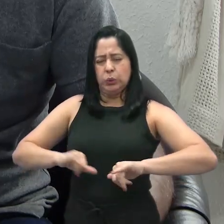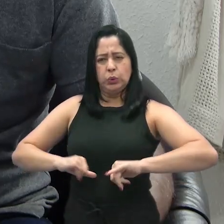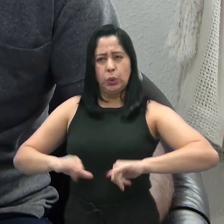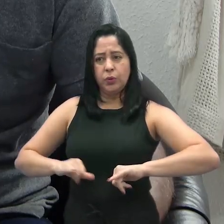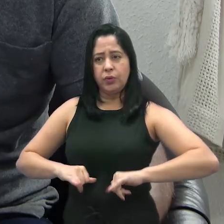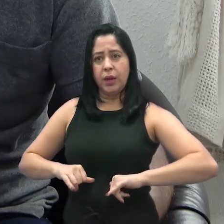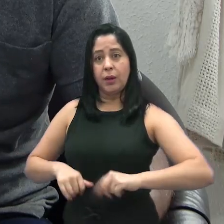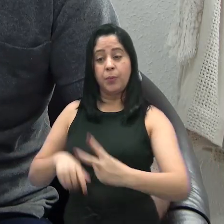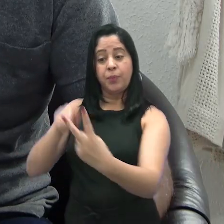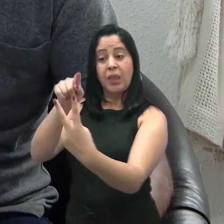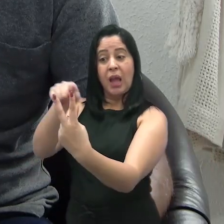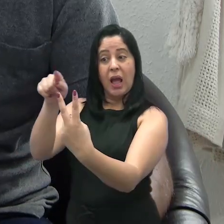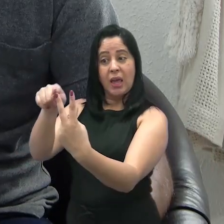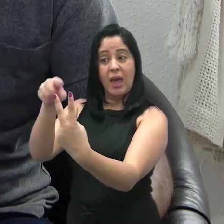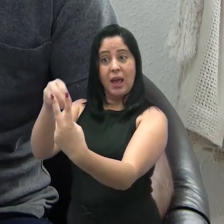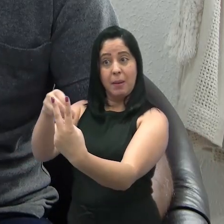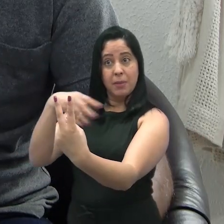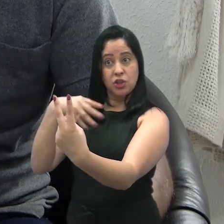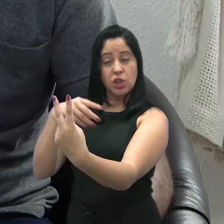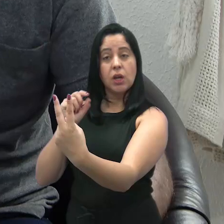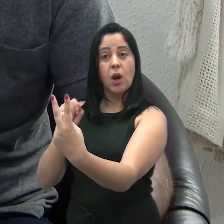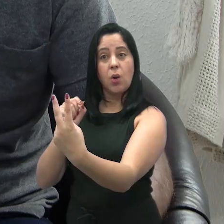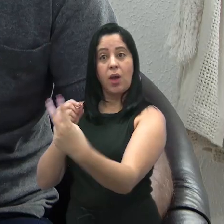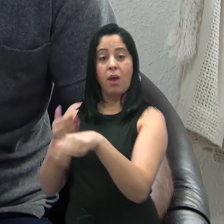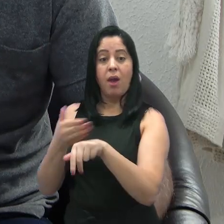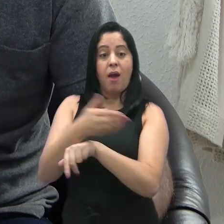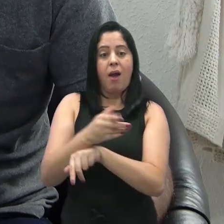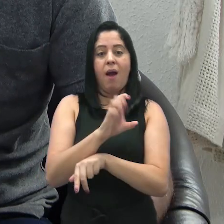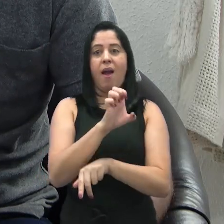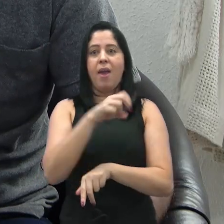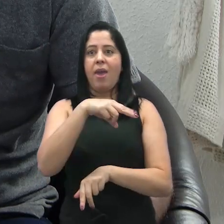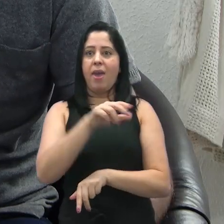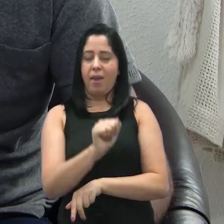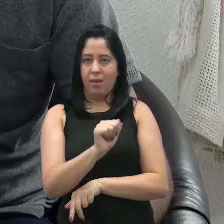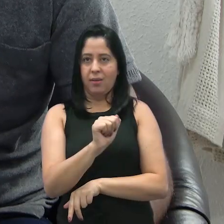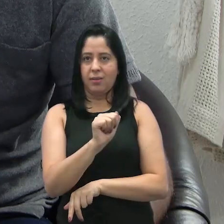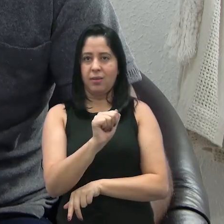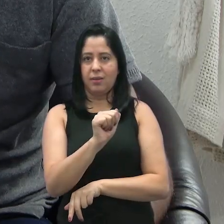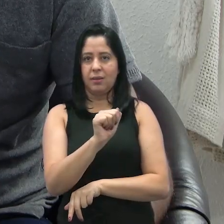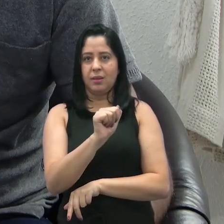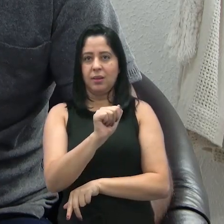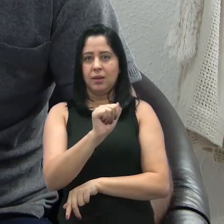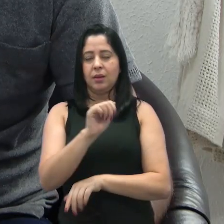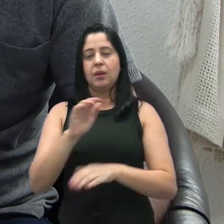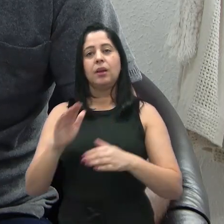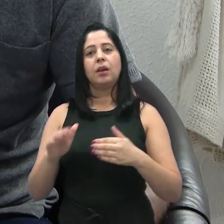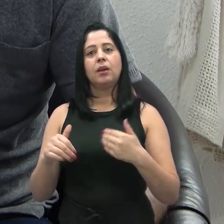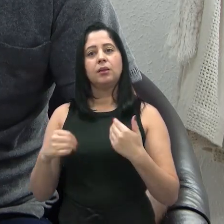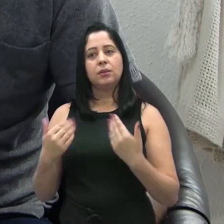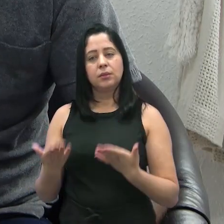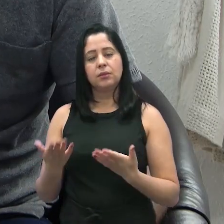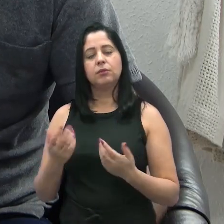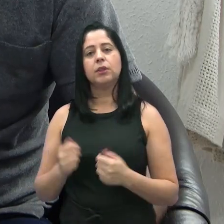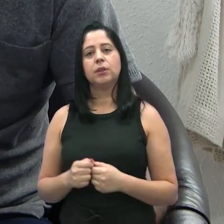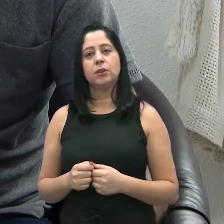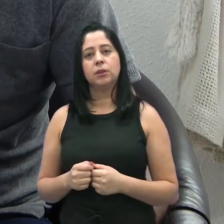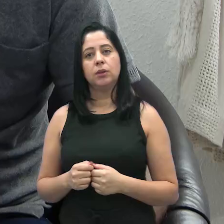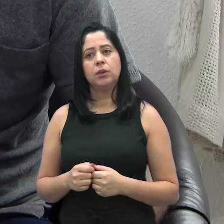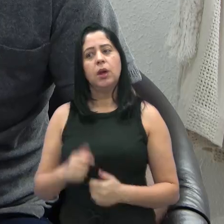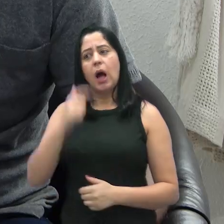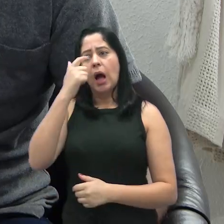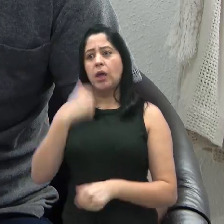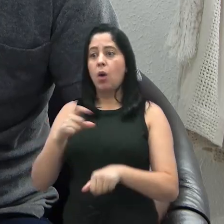E falou que o que salvou eles foi o Poena, né? Essa entidade.